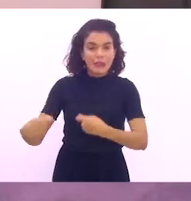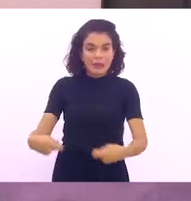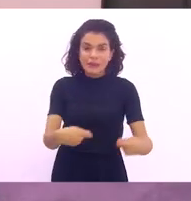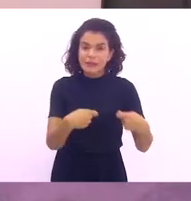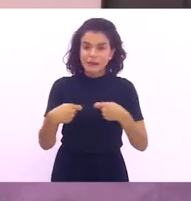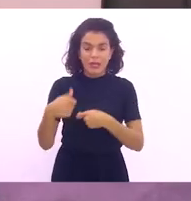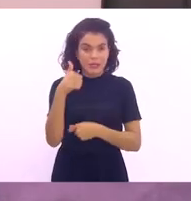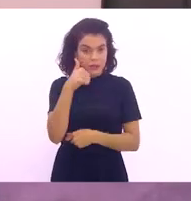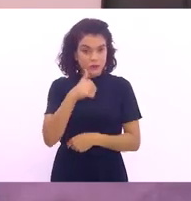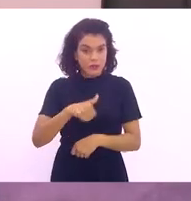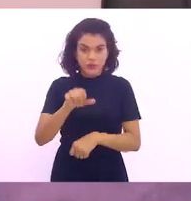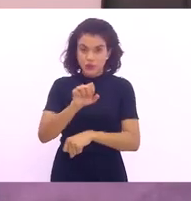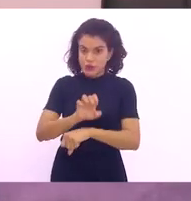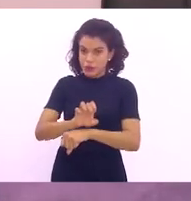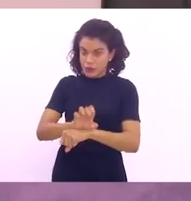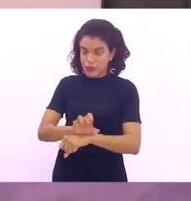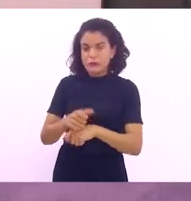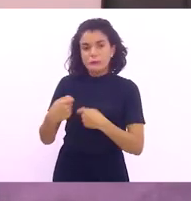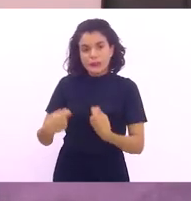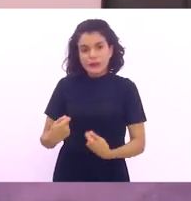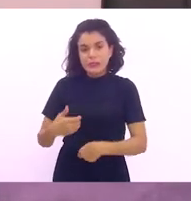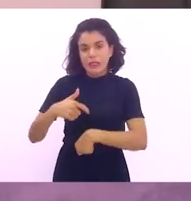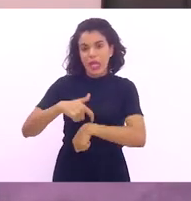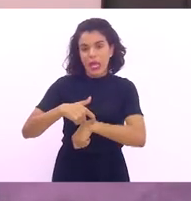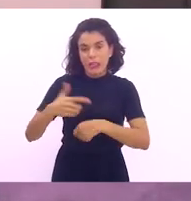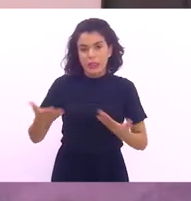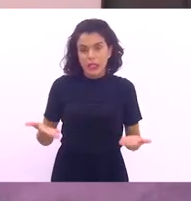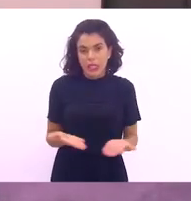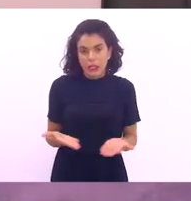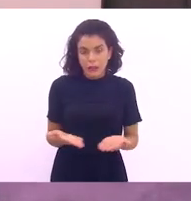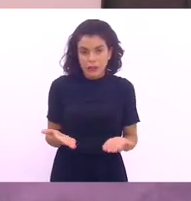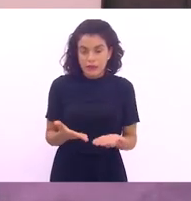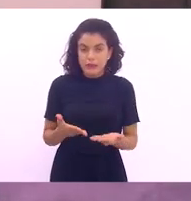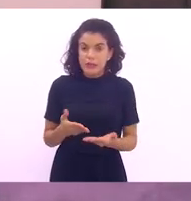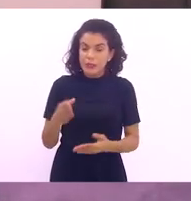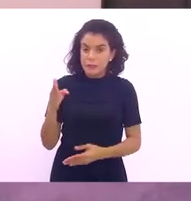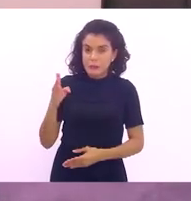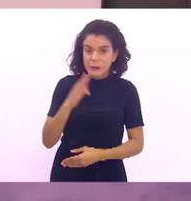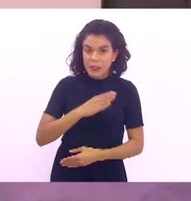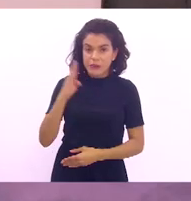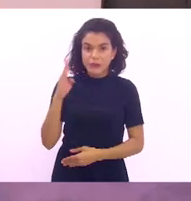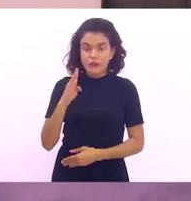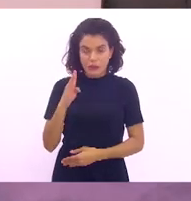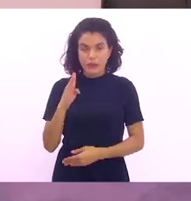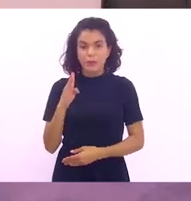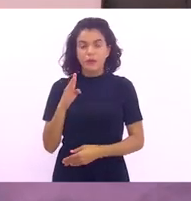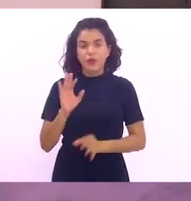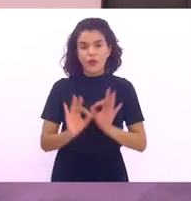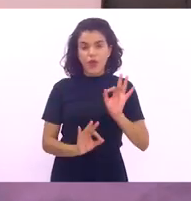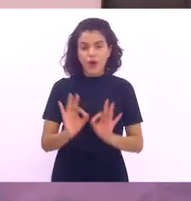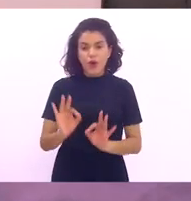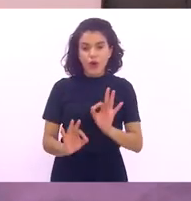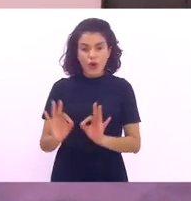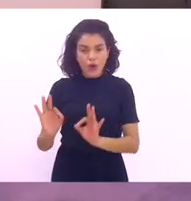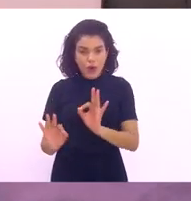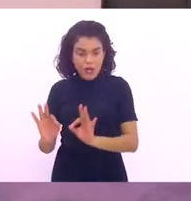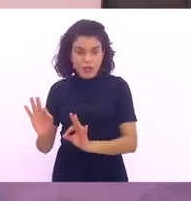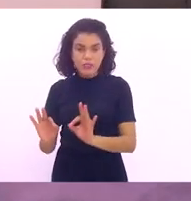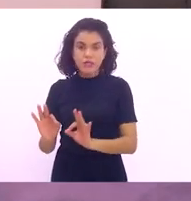que as mulheres do Estado precisa nesse momento então imediatamente já vou organizar